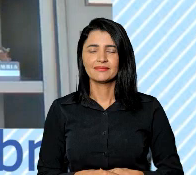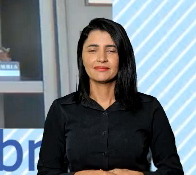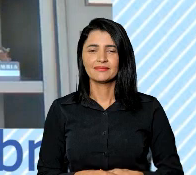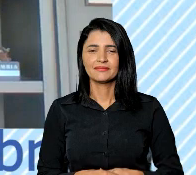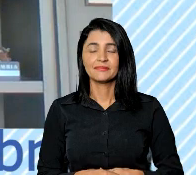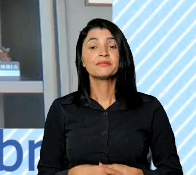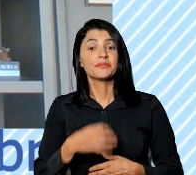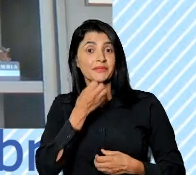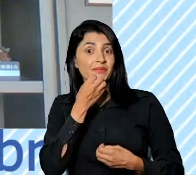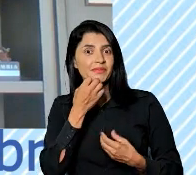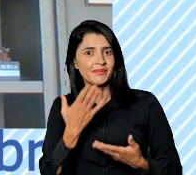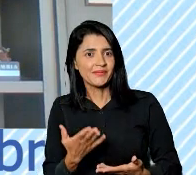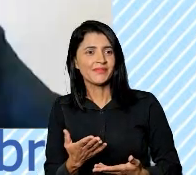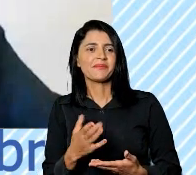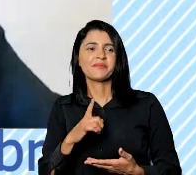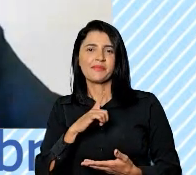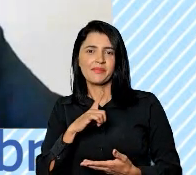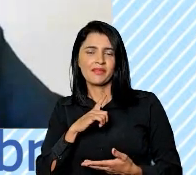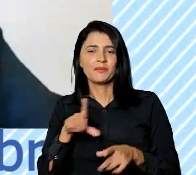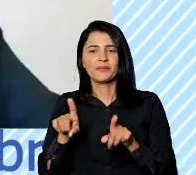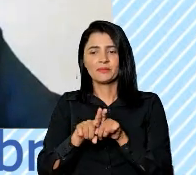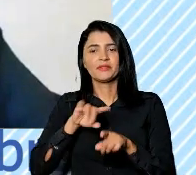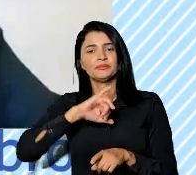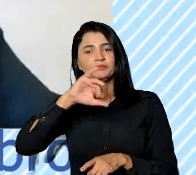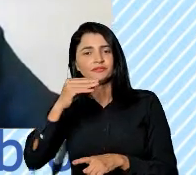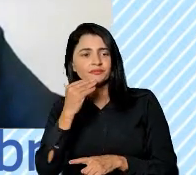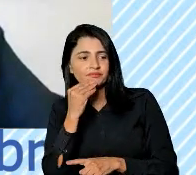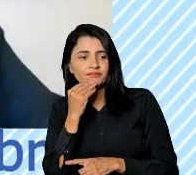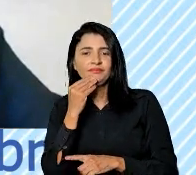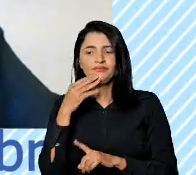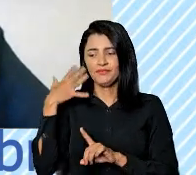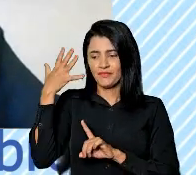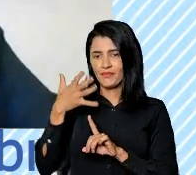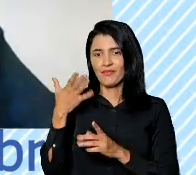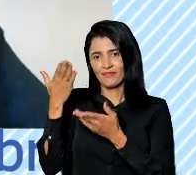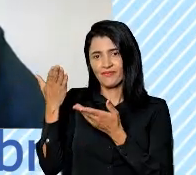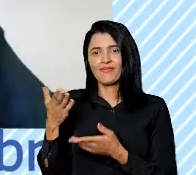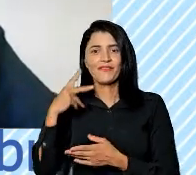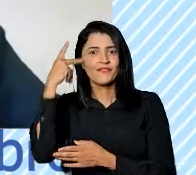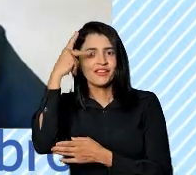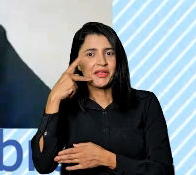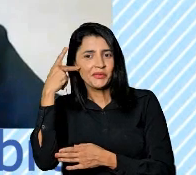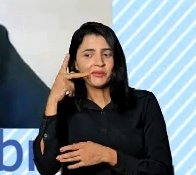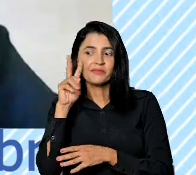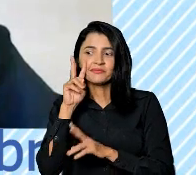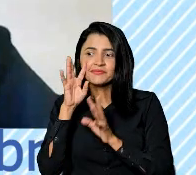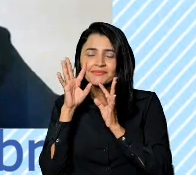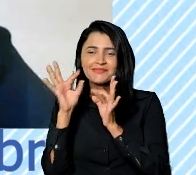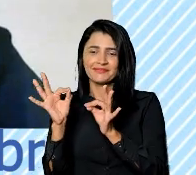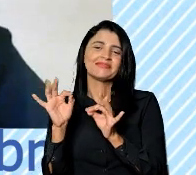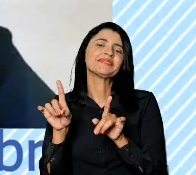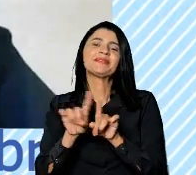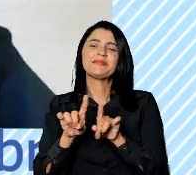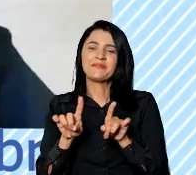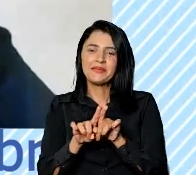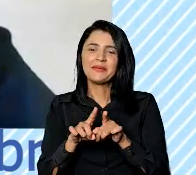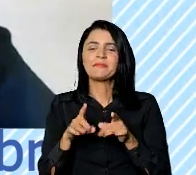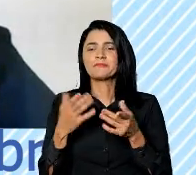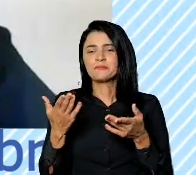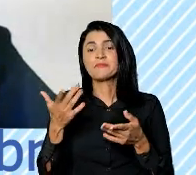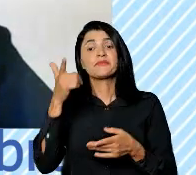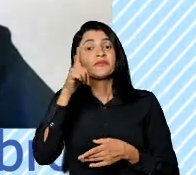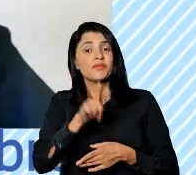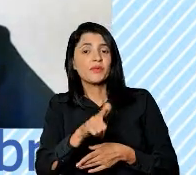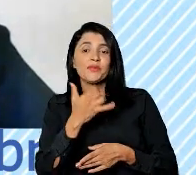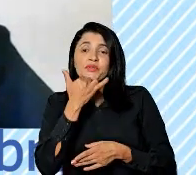Muito bom. Tivemos ainda a oportunidade de ouvir a vereadora e até, novamente, me